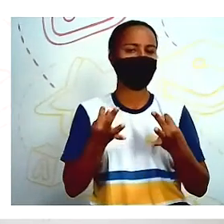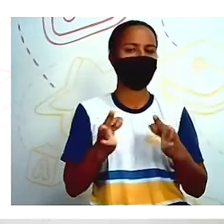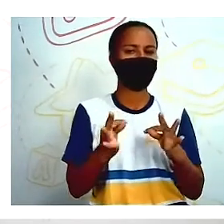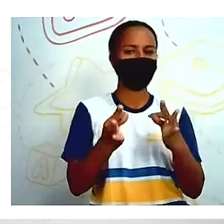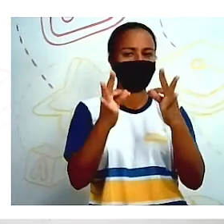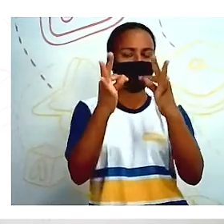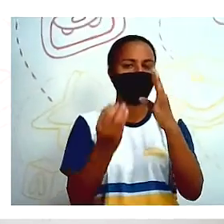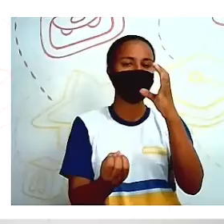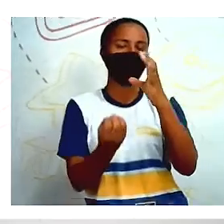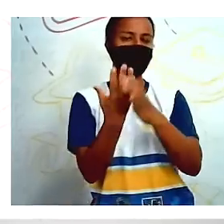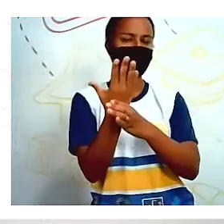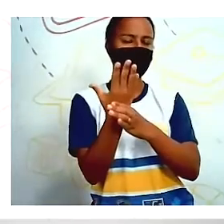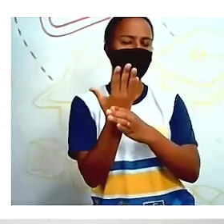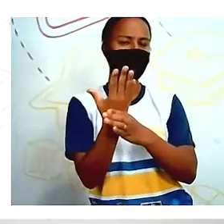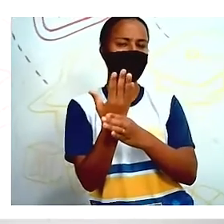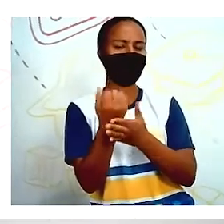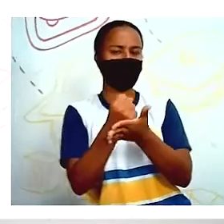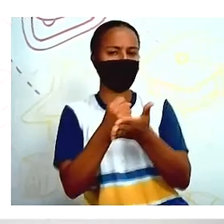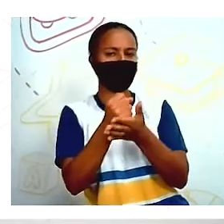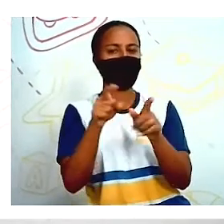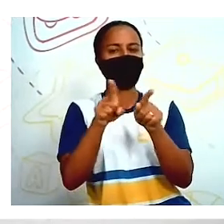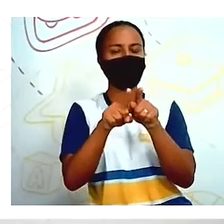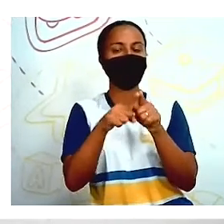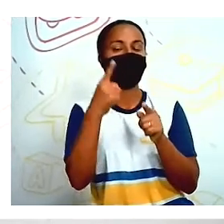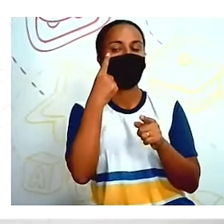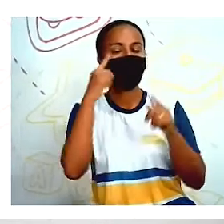produção de medicamentos e o olho humano.